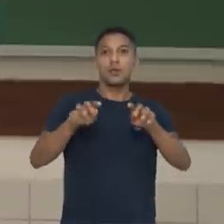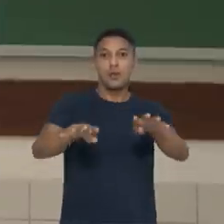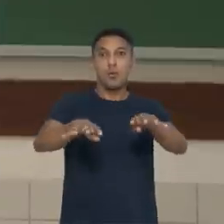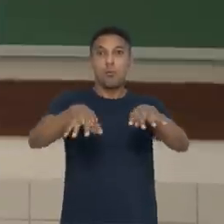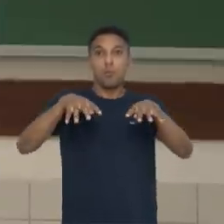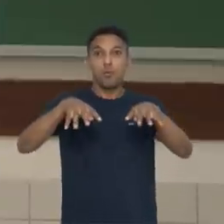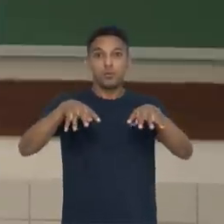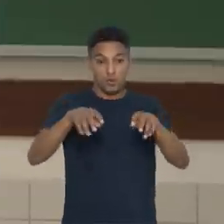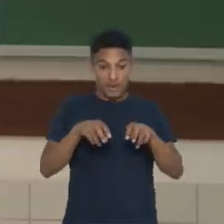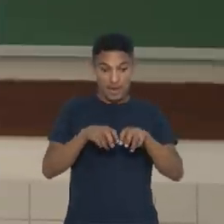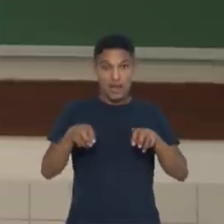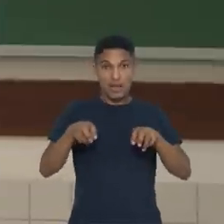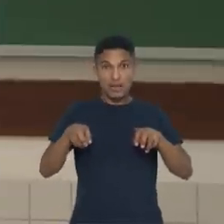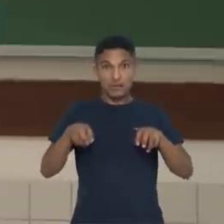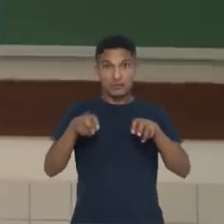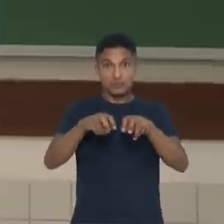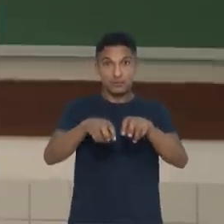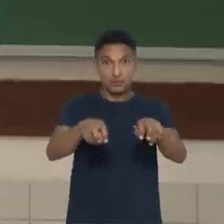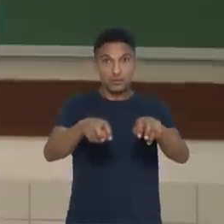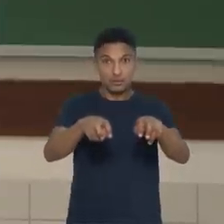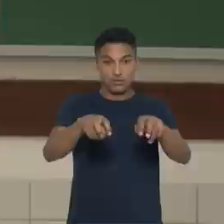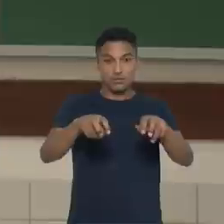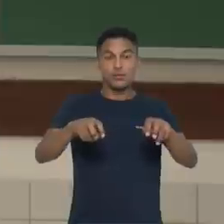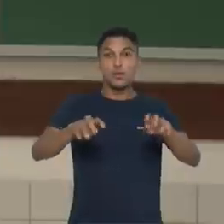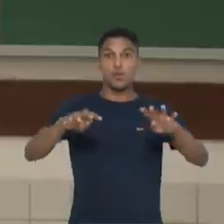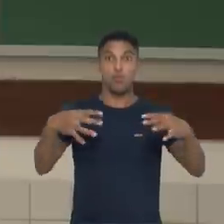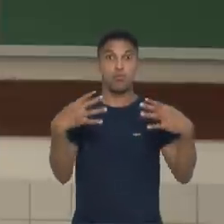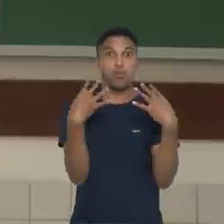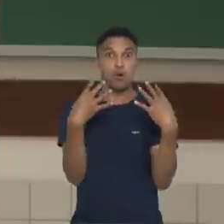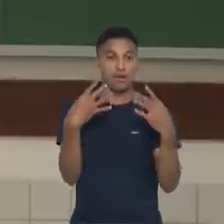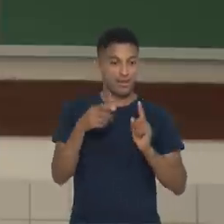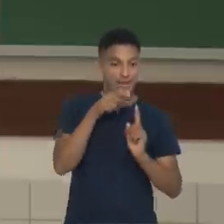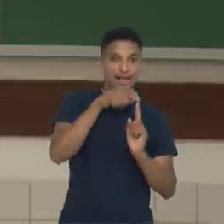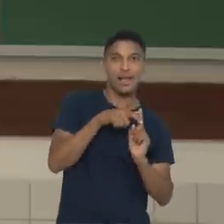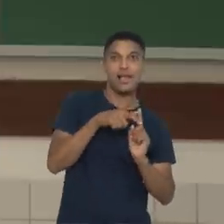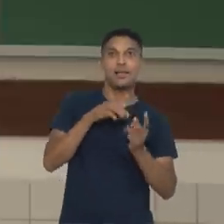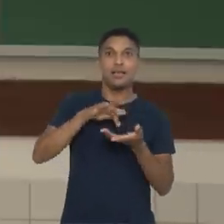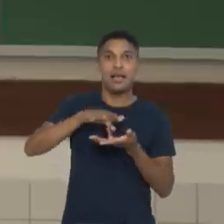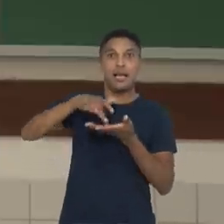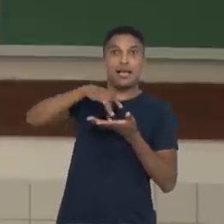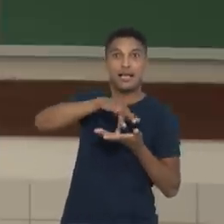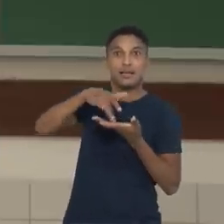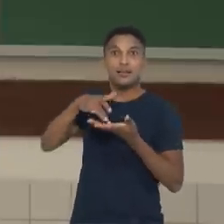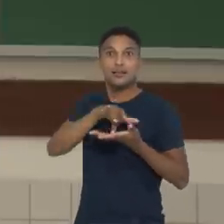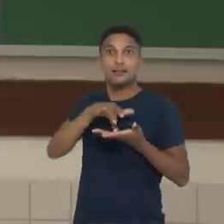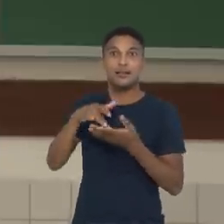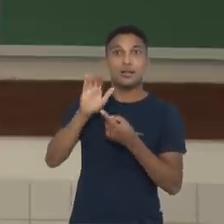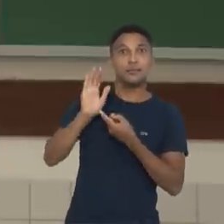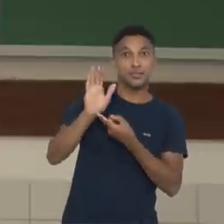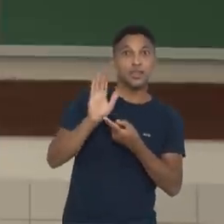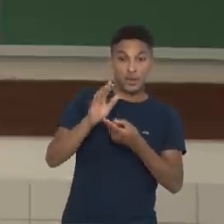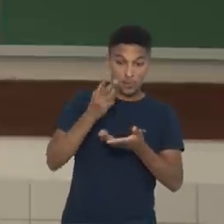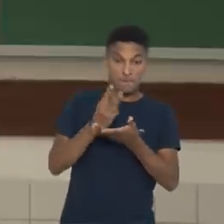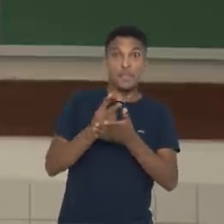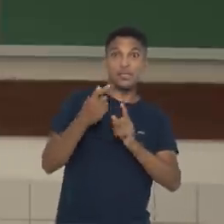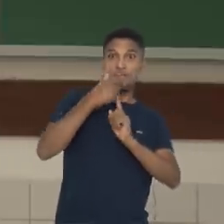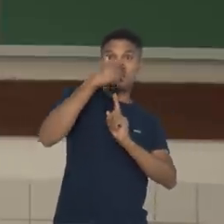novidades para colocar na apresentação também. Então, ele ia vivendo pela sua vida inteira a mesma personagem.